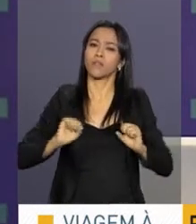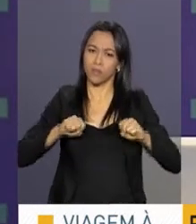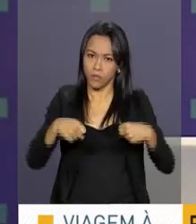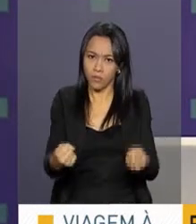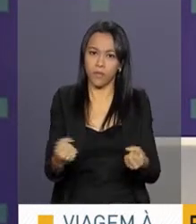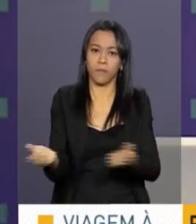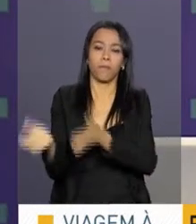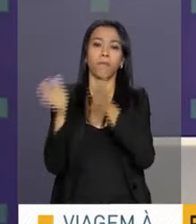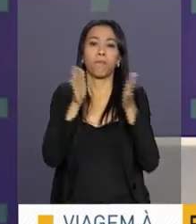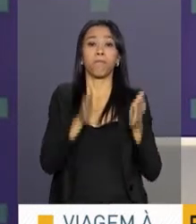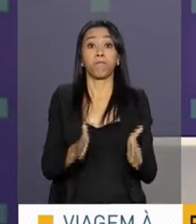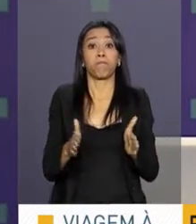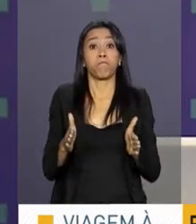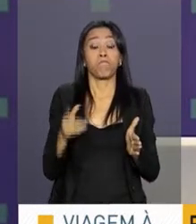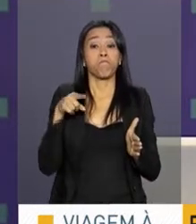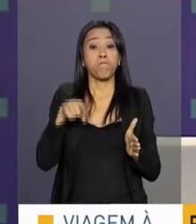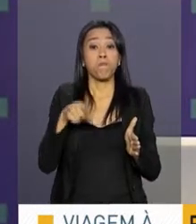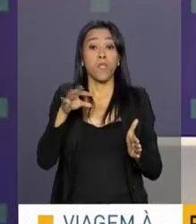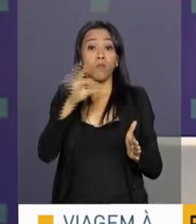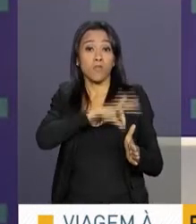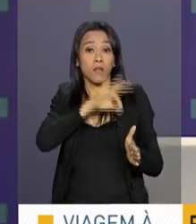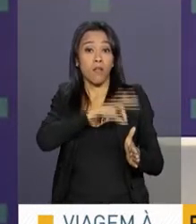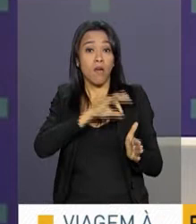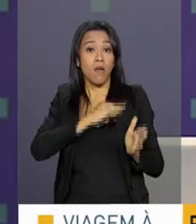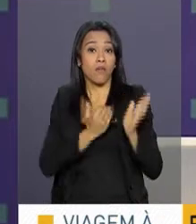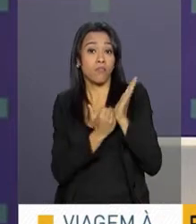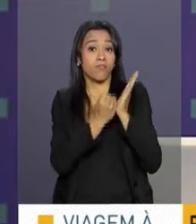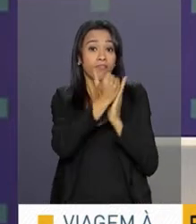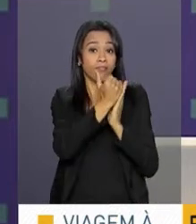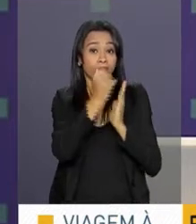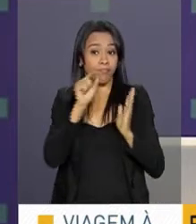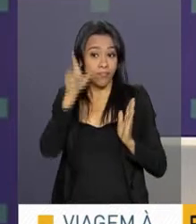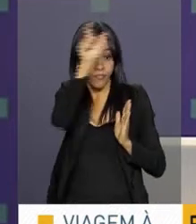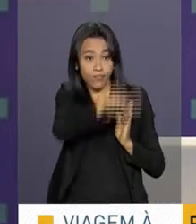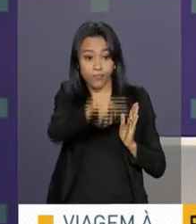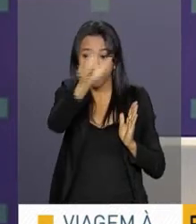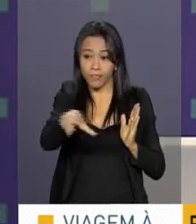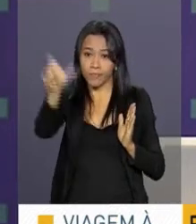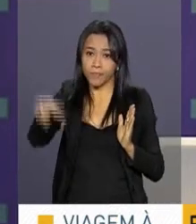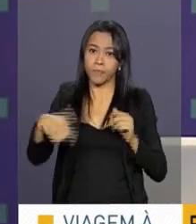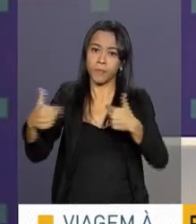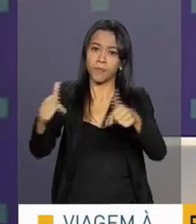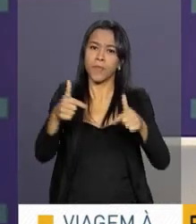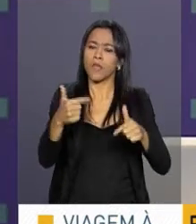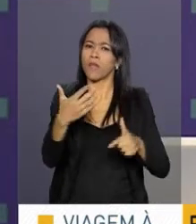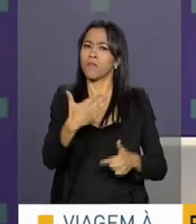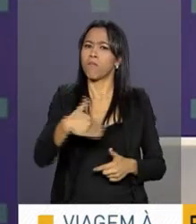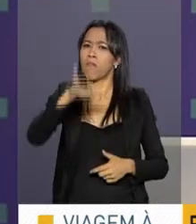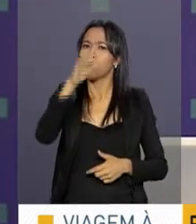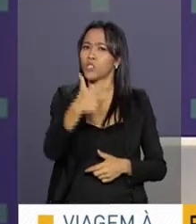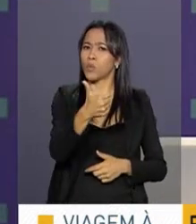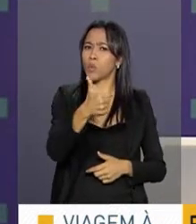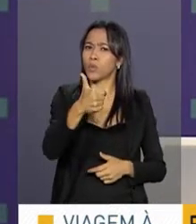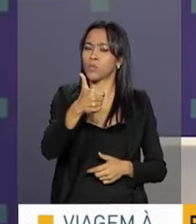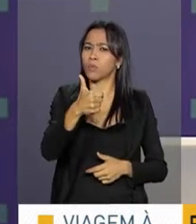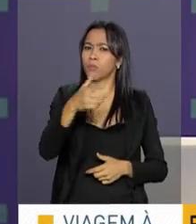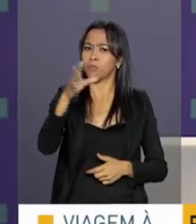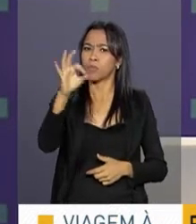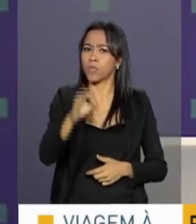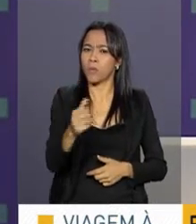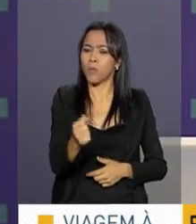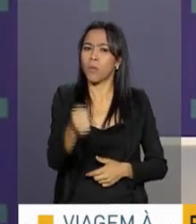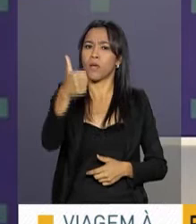O crescimento da renda do trabalho, da renda dos trabalhadores, de mais de 2%, quase